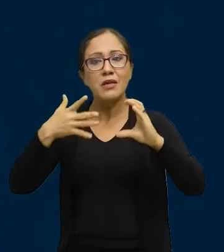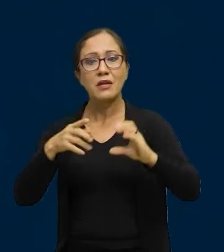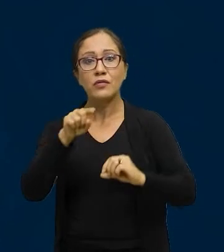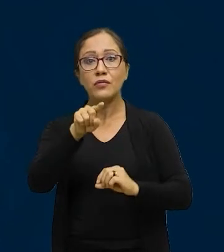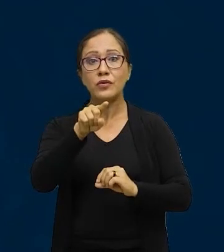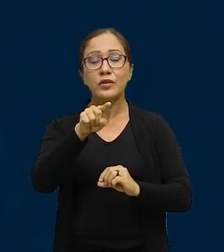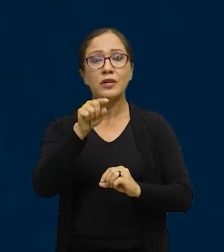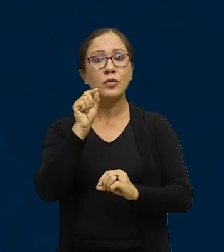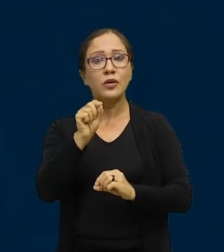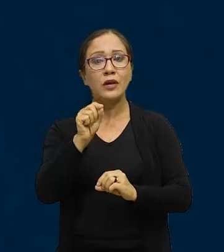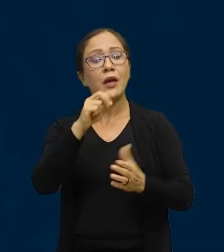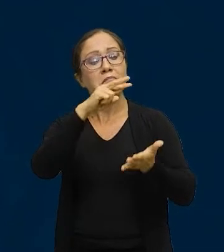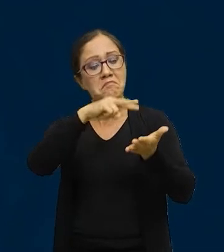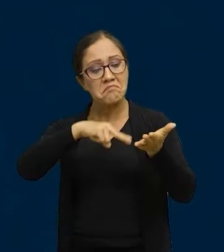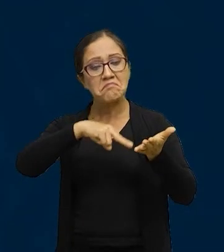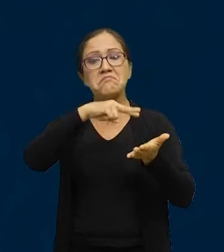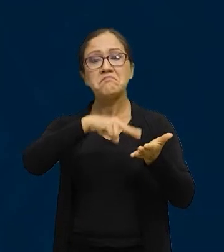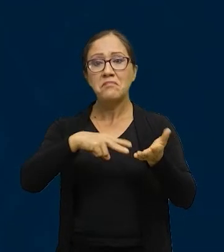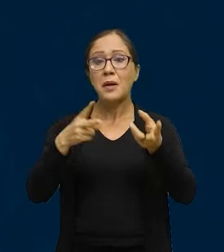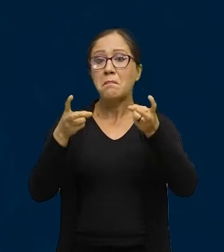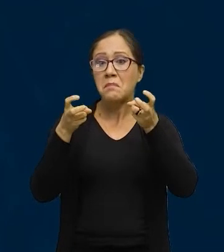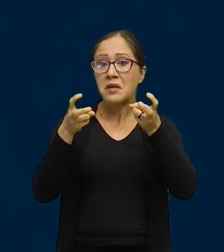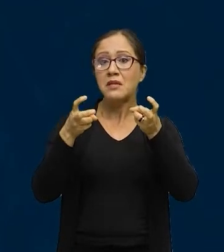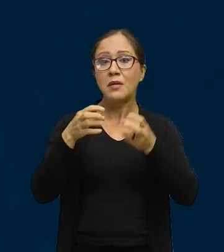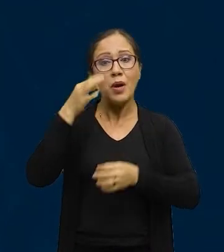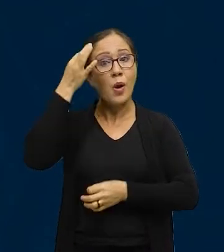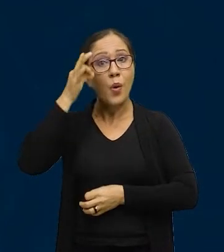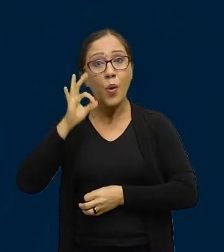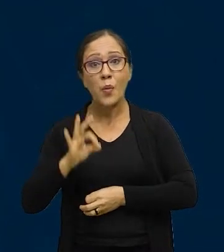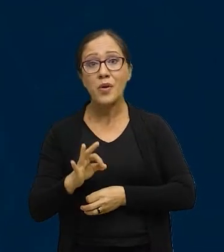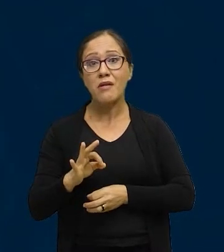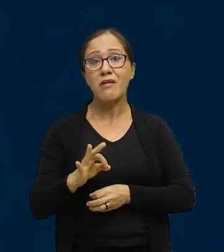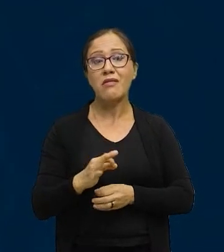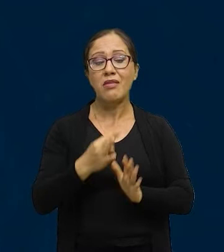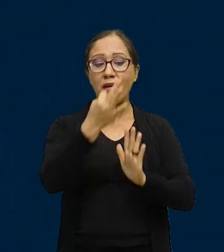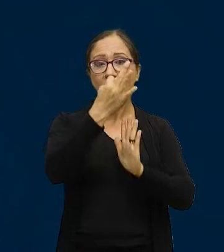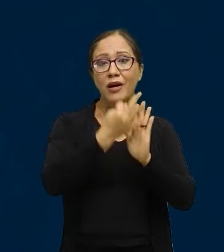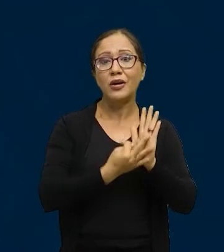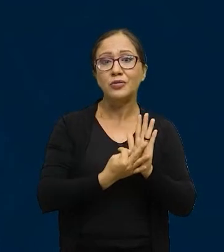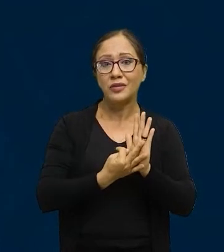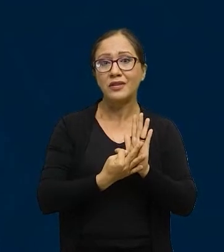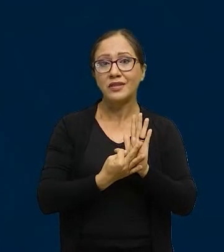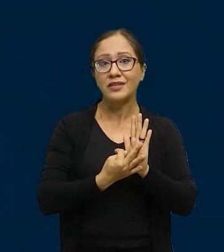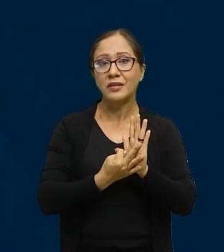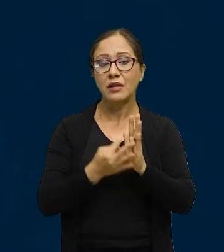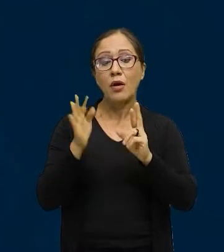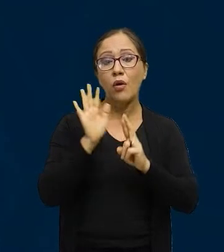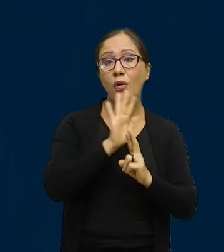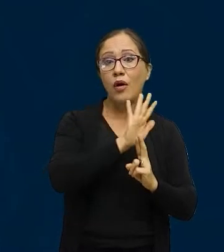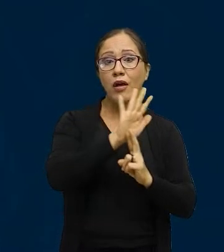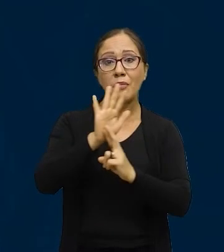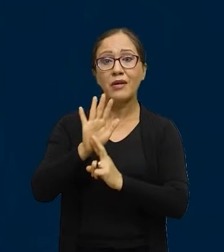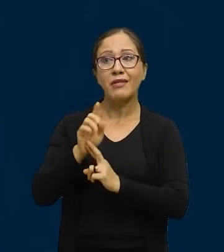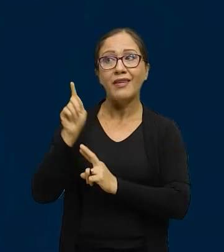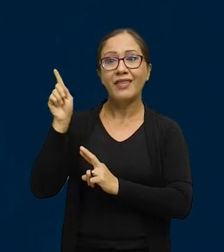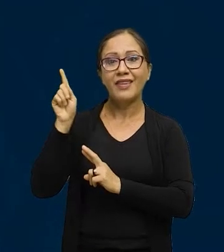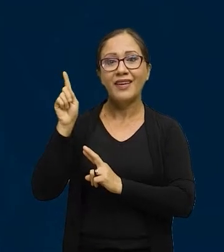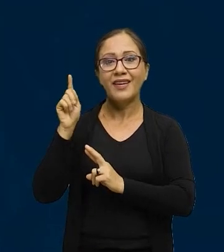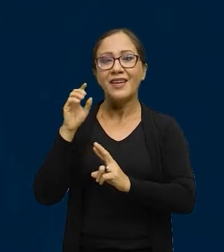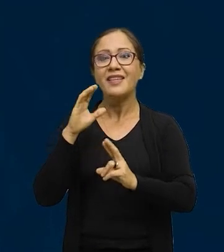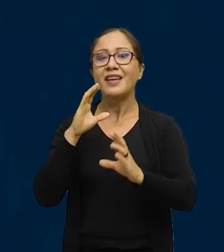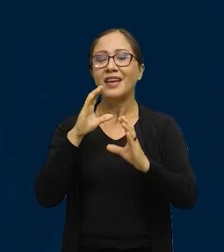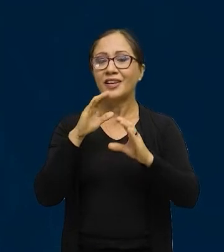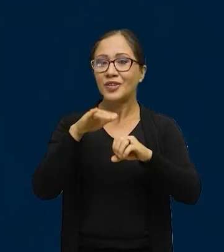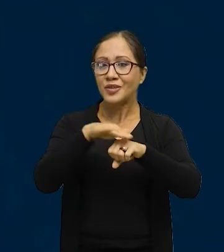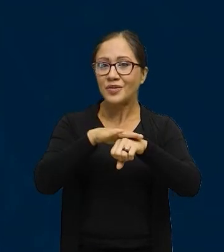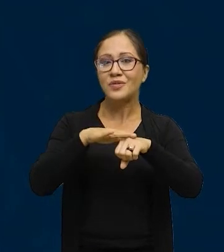você faça uma leitura, ou seja, uma compreensão sobre o texto. Esse movimento representa, estão conversando. Os